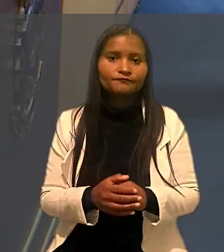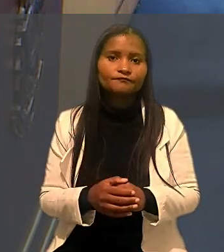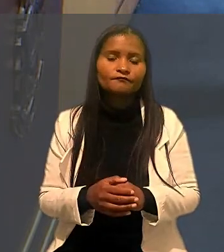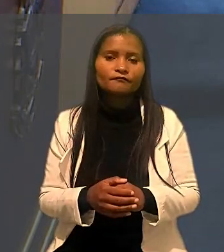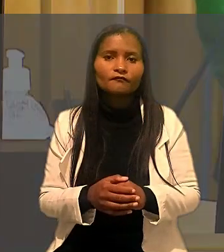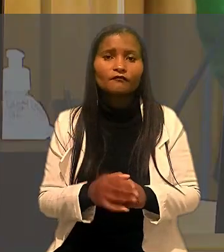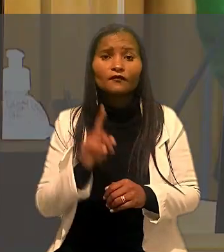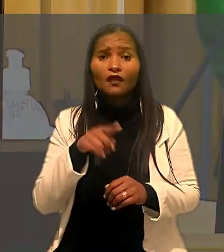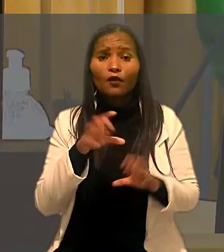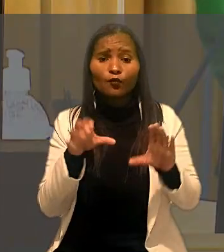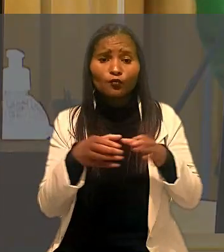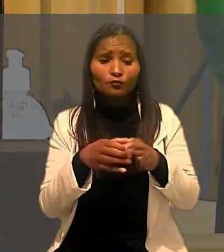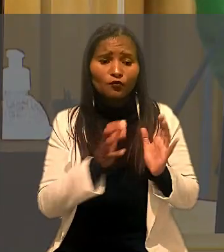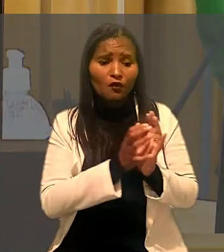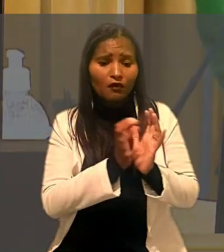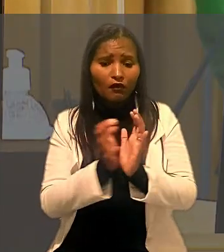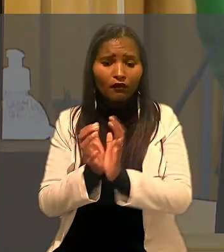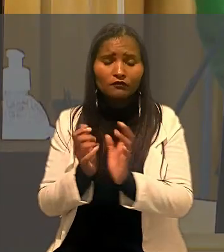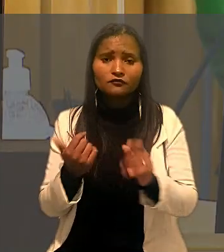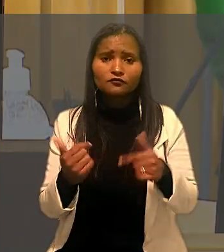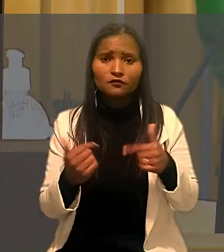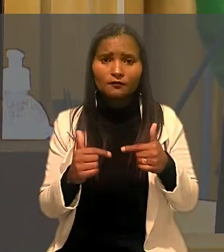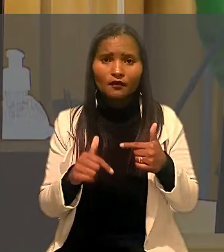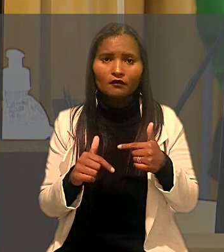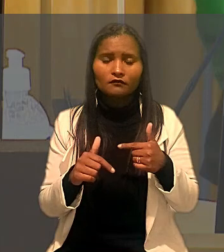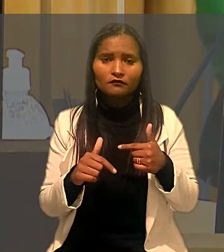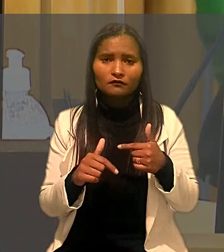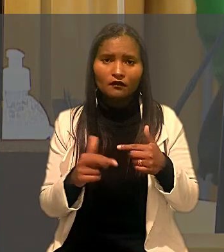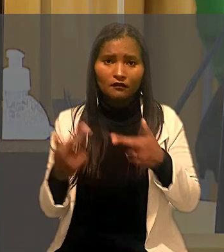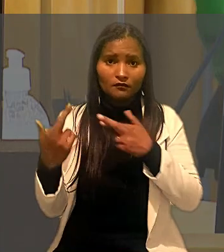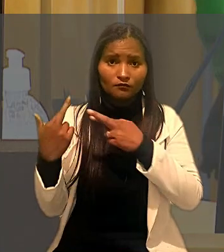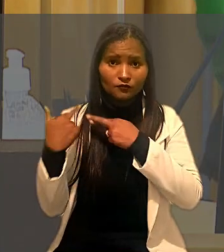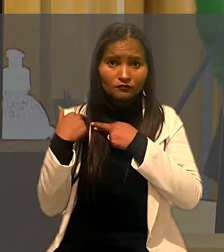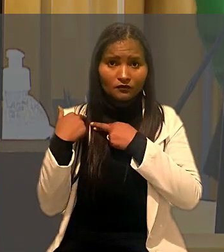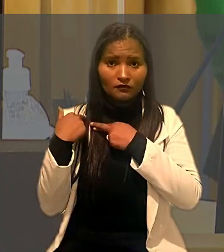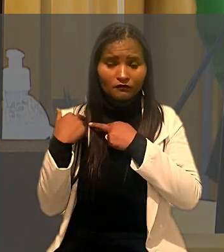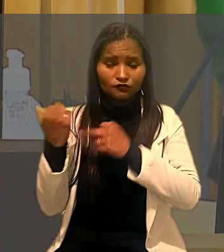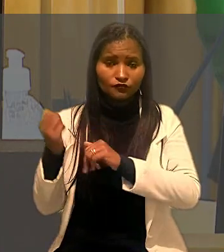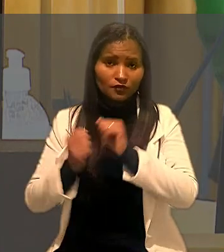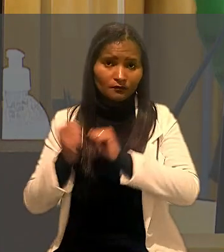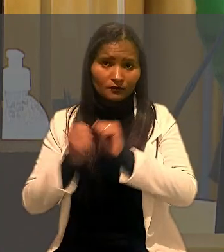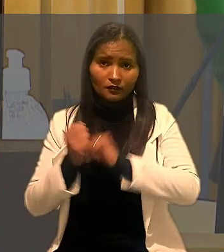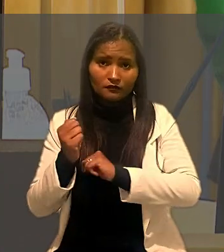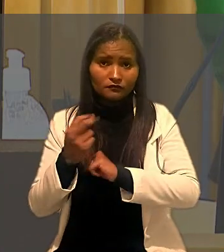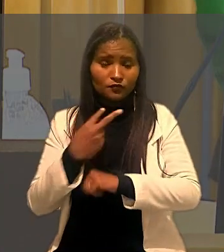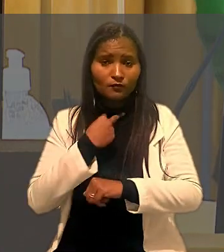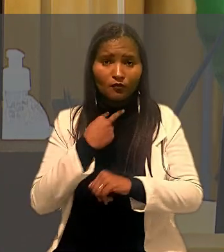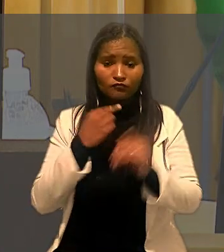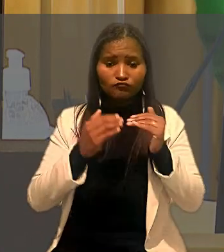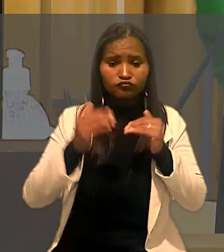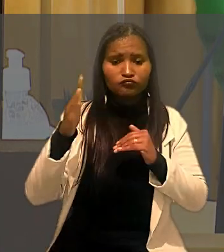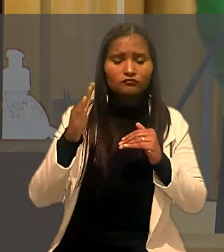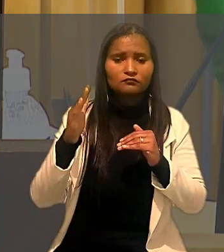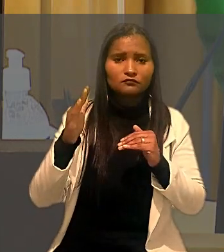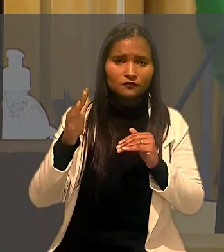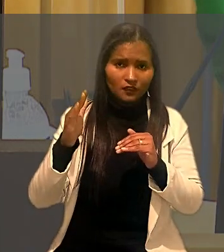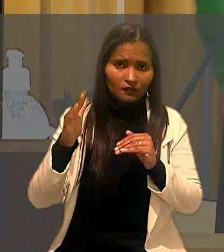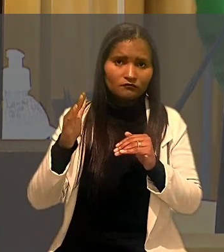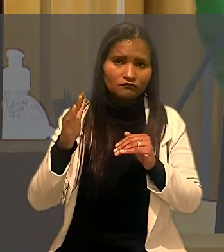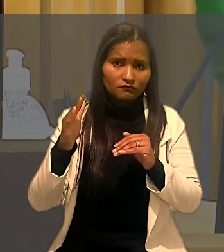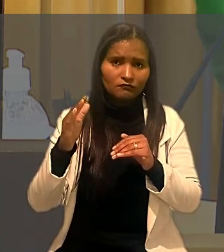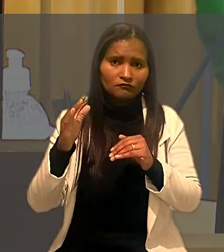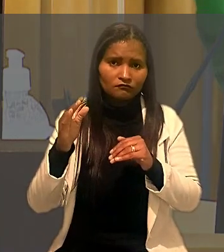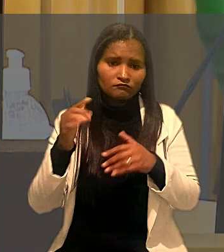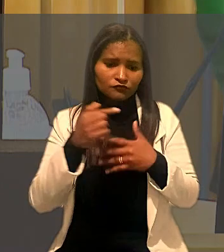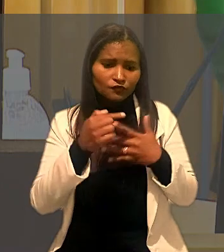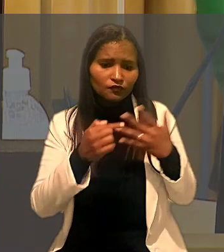do relator. É um grupo entre colegas de trabalho. E a responsabilidade civil do empregador não pode extrapolar